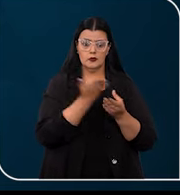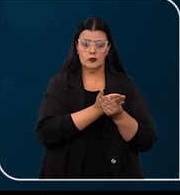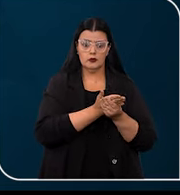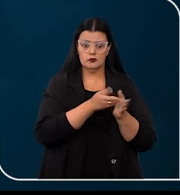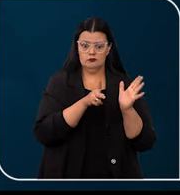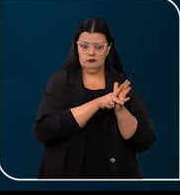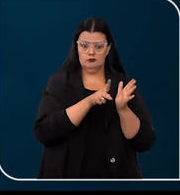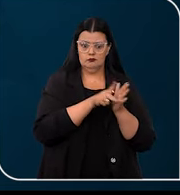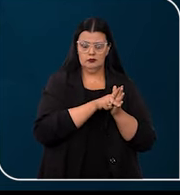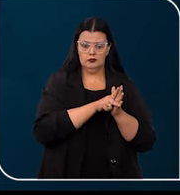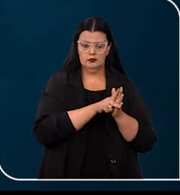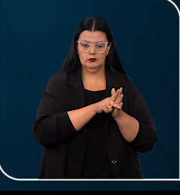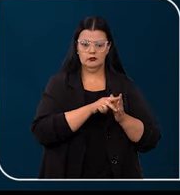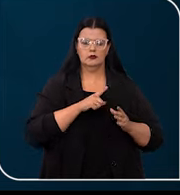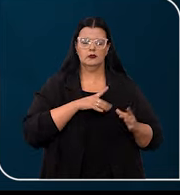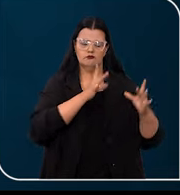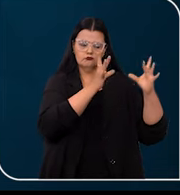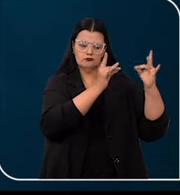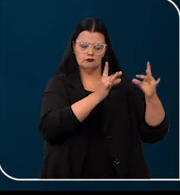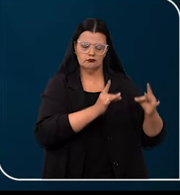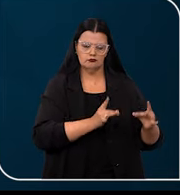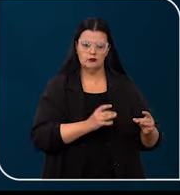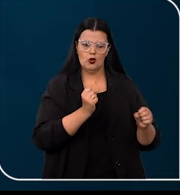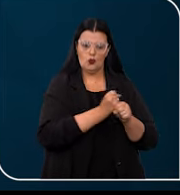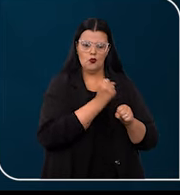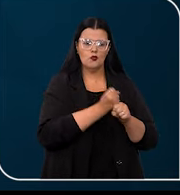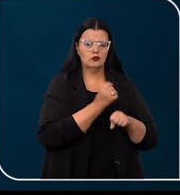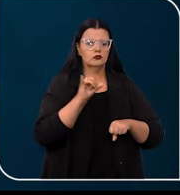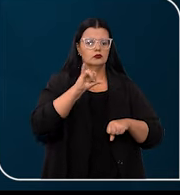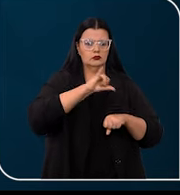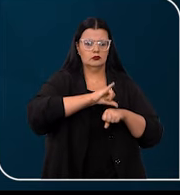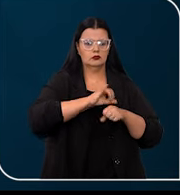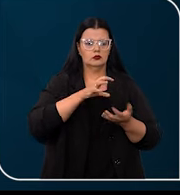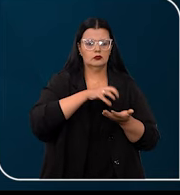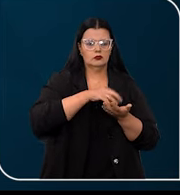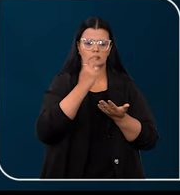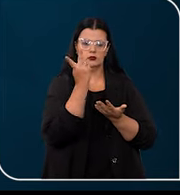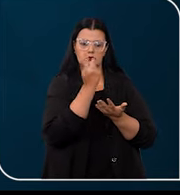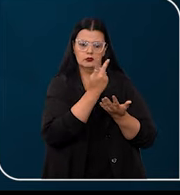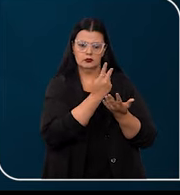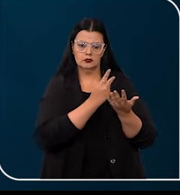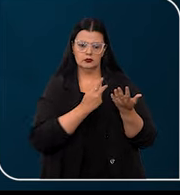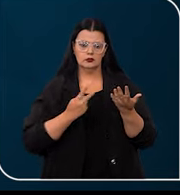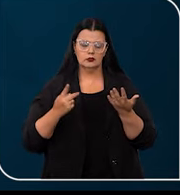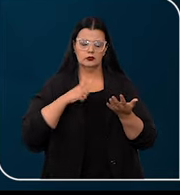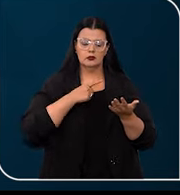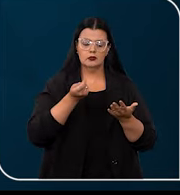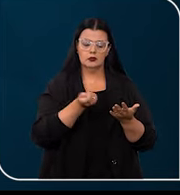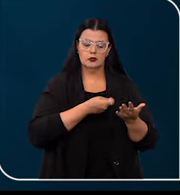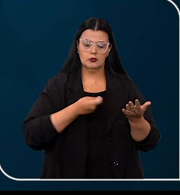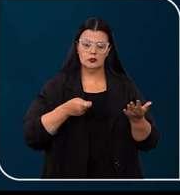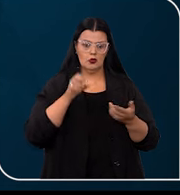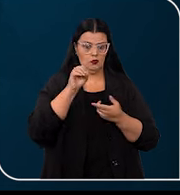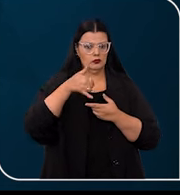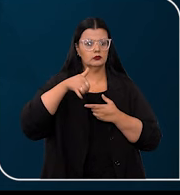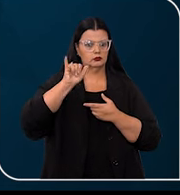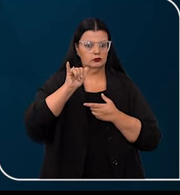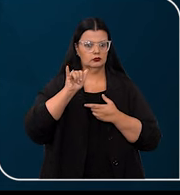físico e detalhes da construção da sede como a maquete do projeto Assinado por Oscar